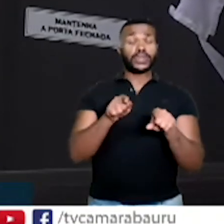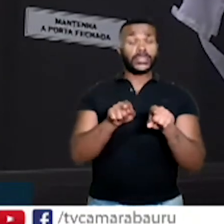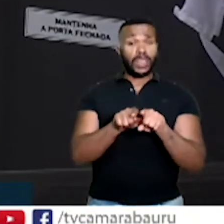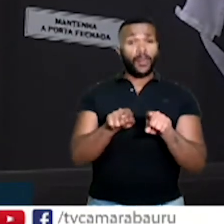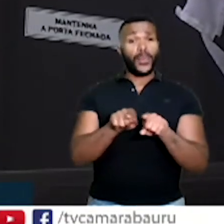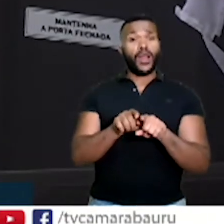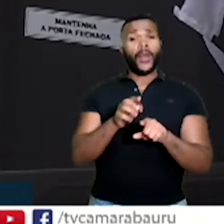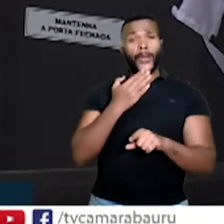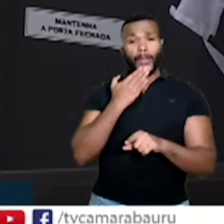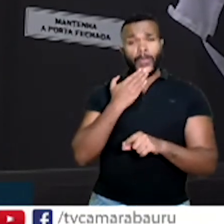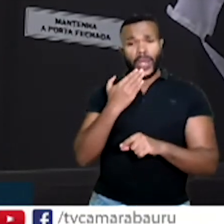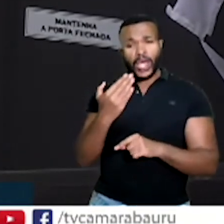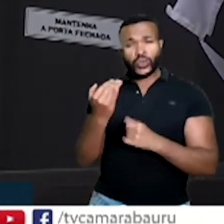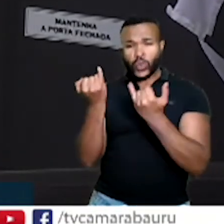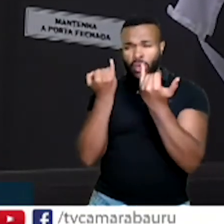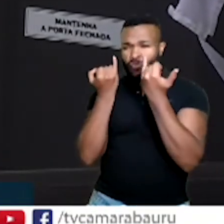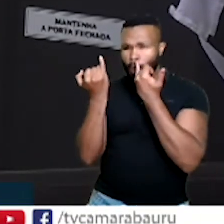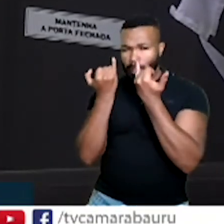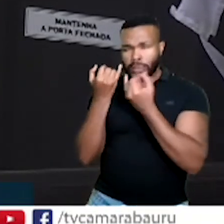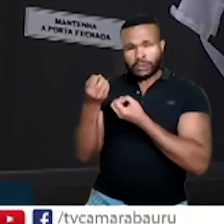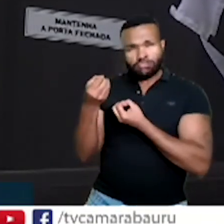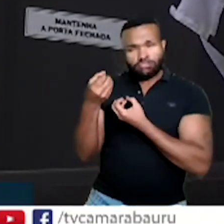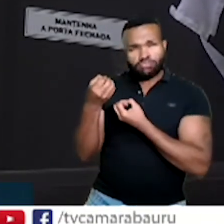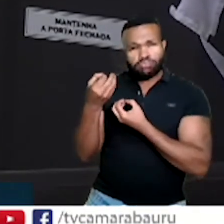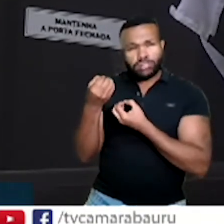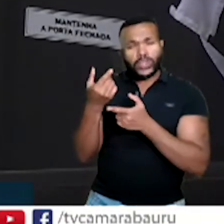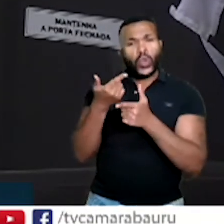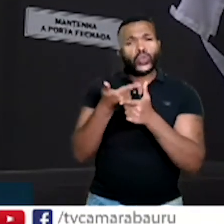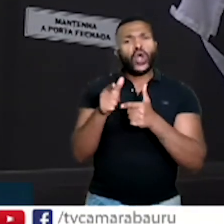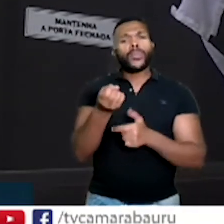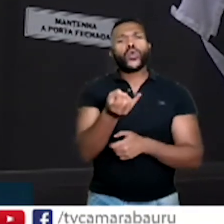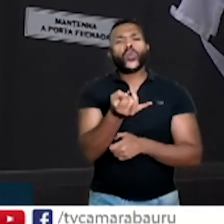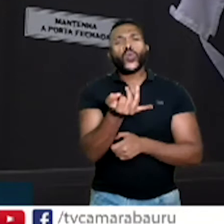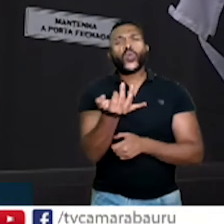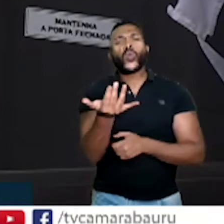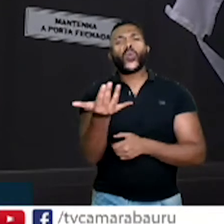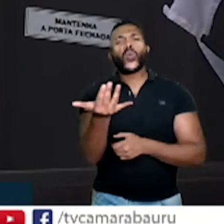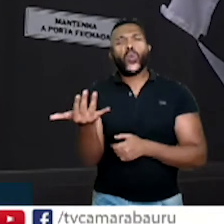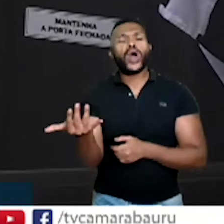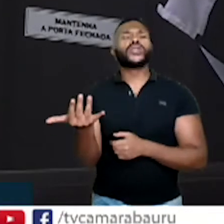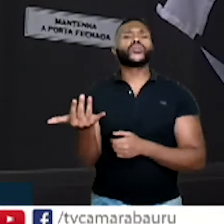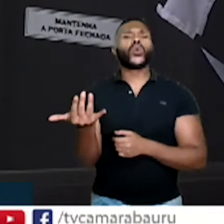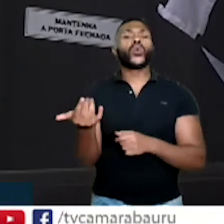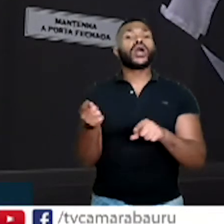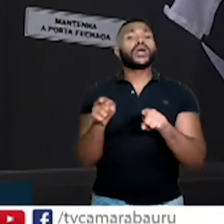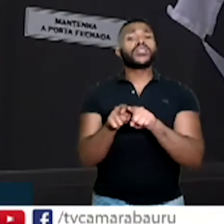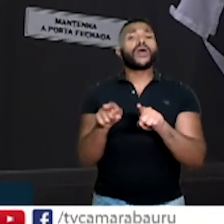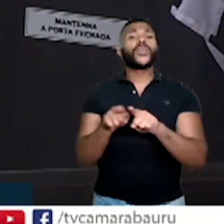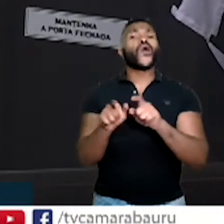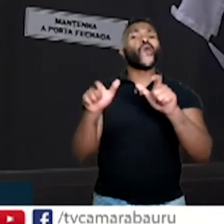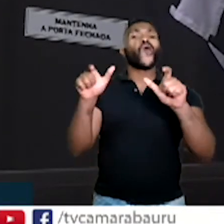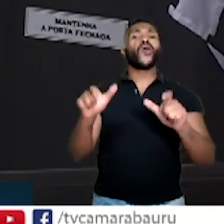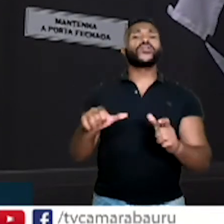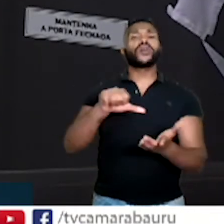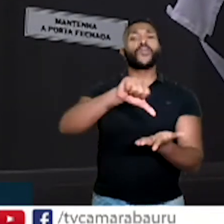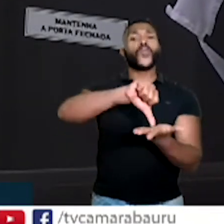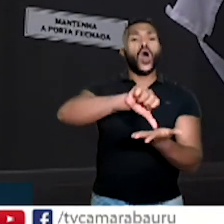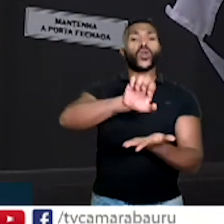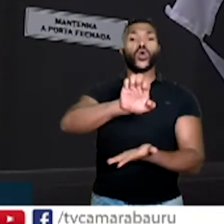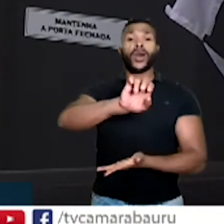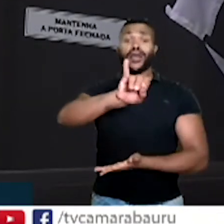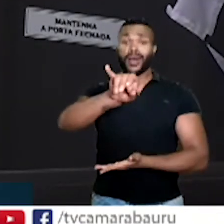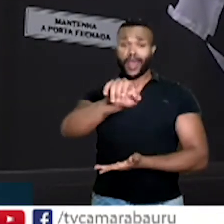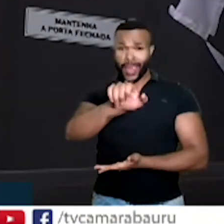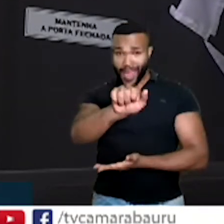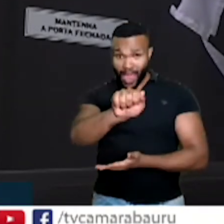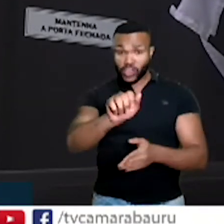solicitando informações sobre quantos e quais os polos de educação de jovens e adultos que foram